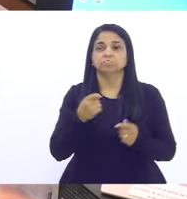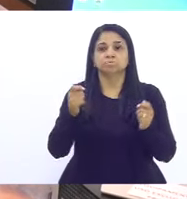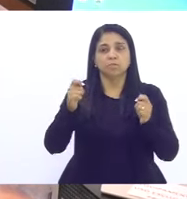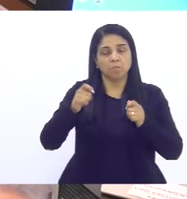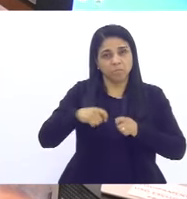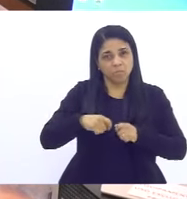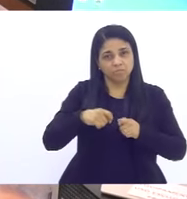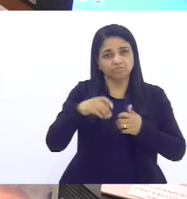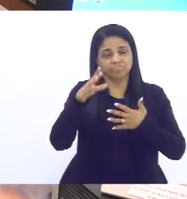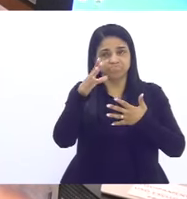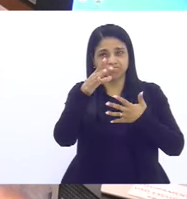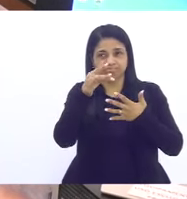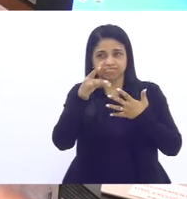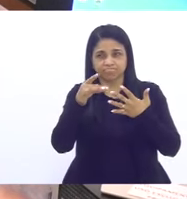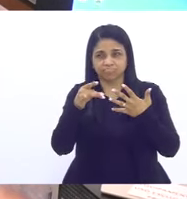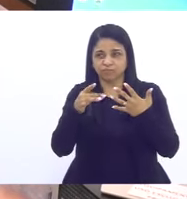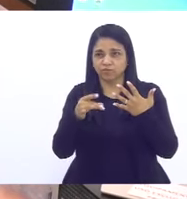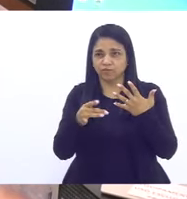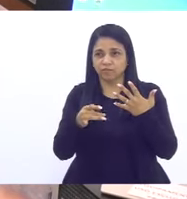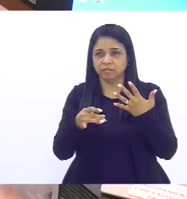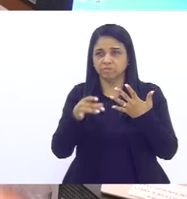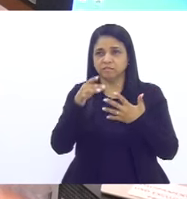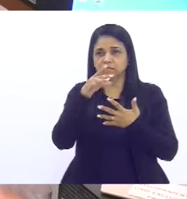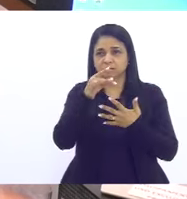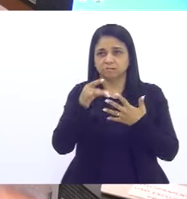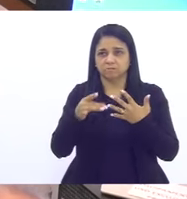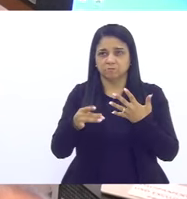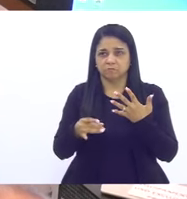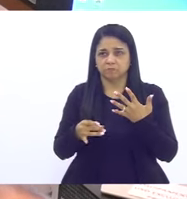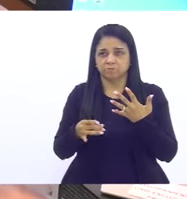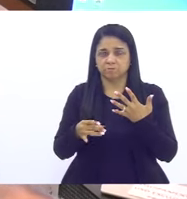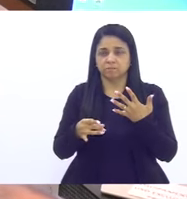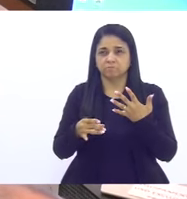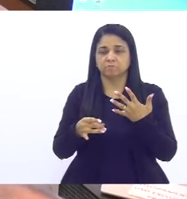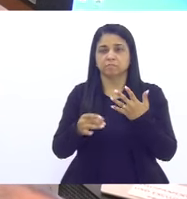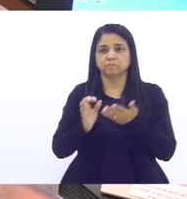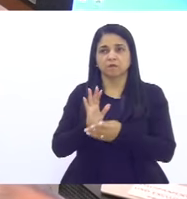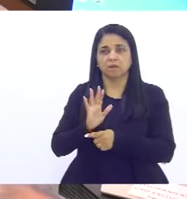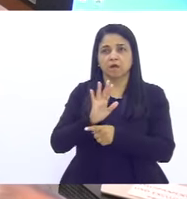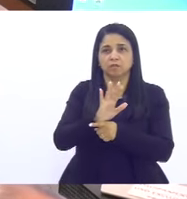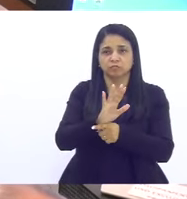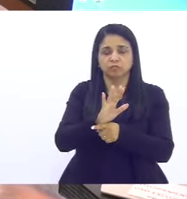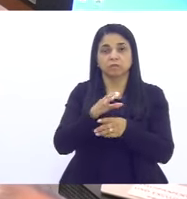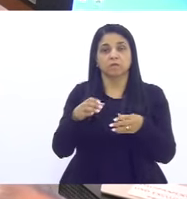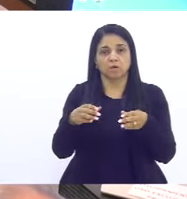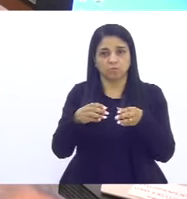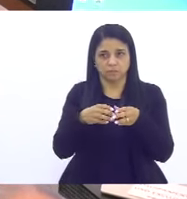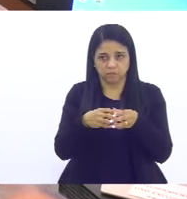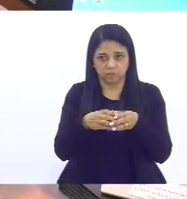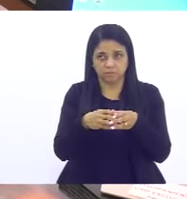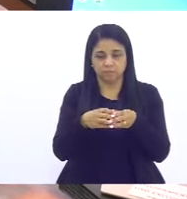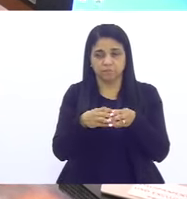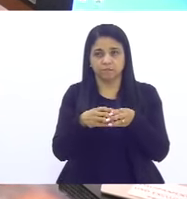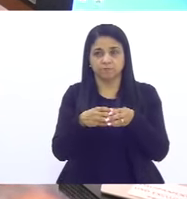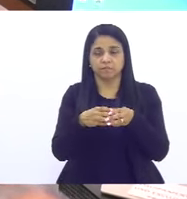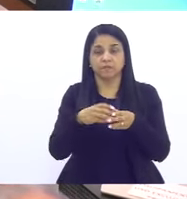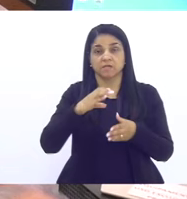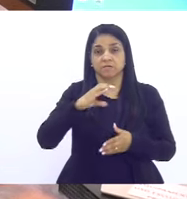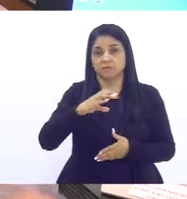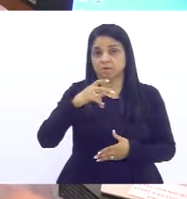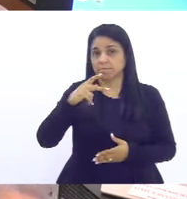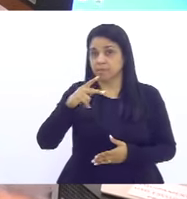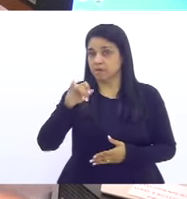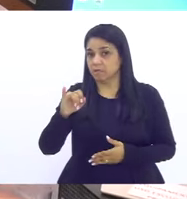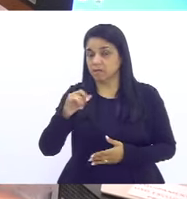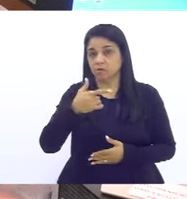depois, fazendo, né, o apensamento aí da contribuição na comissão, mas a CPI de